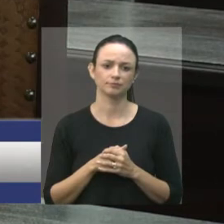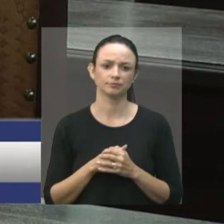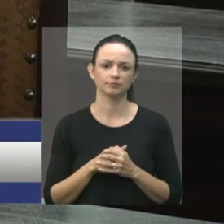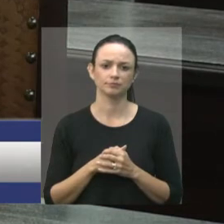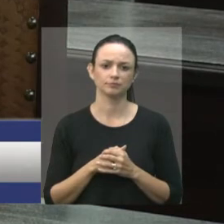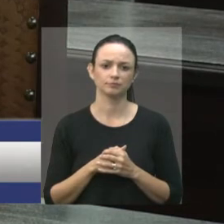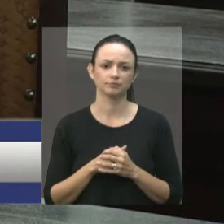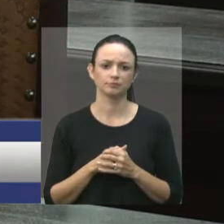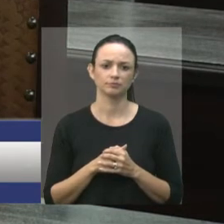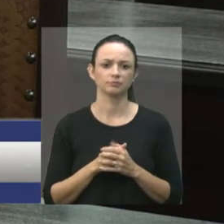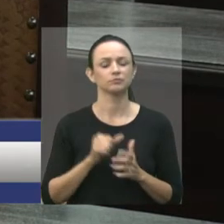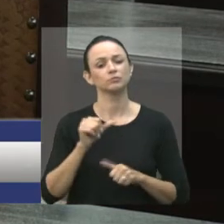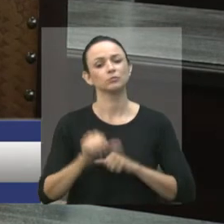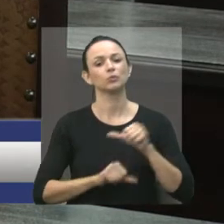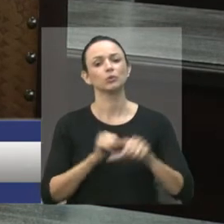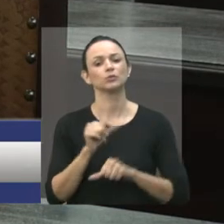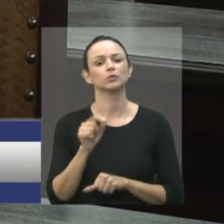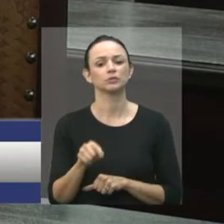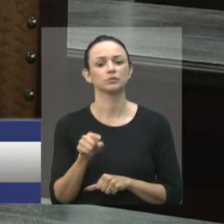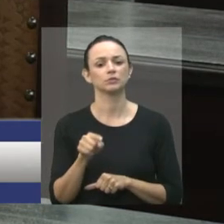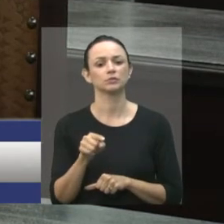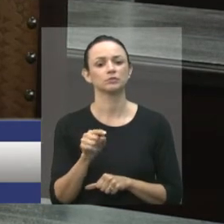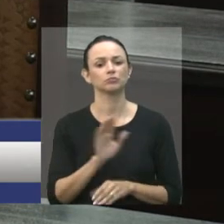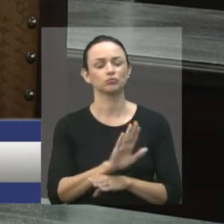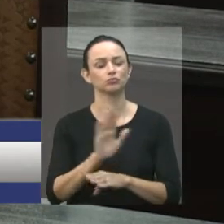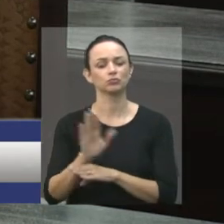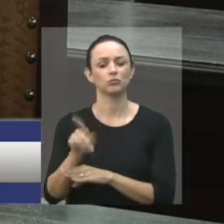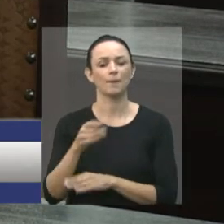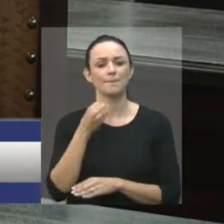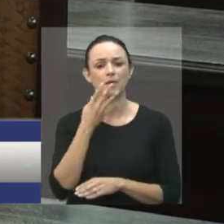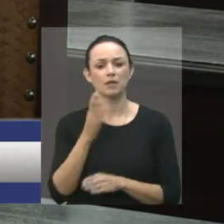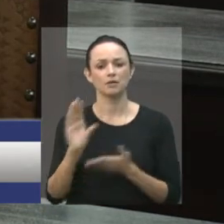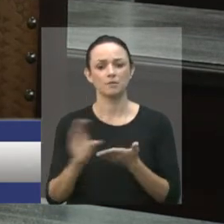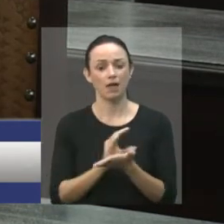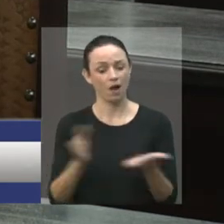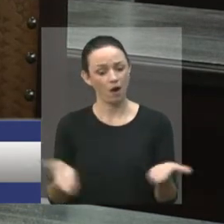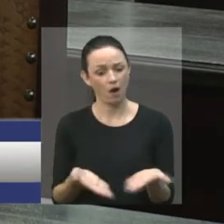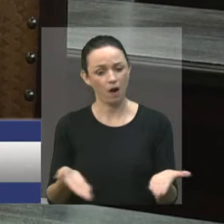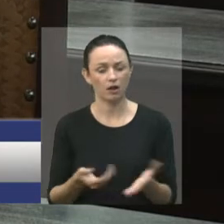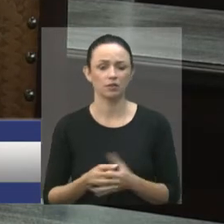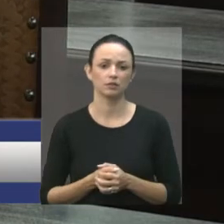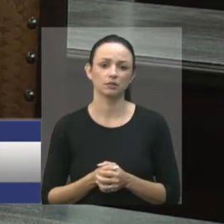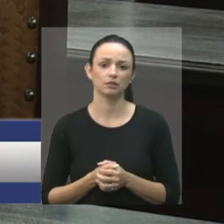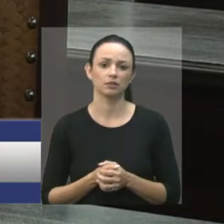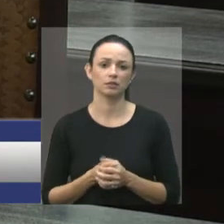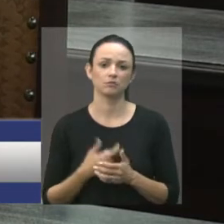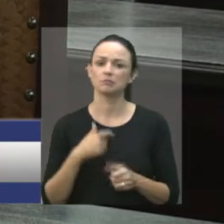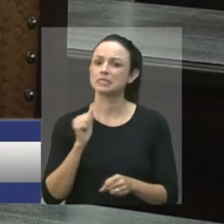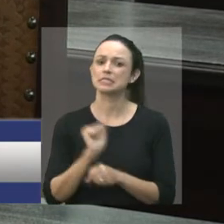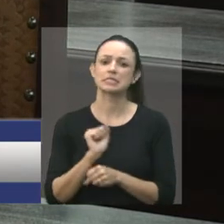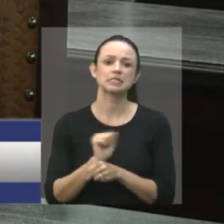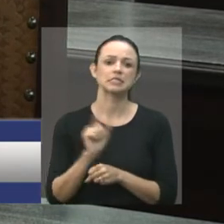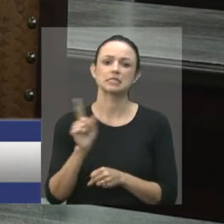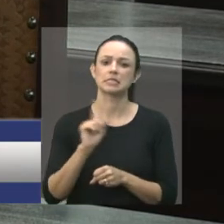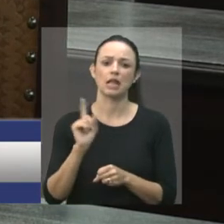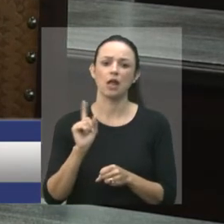da gente poder reverter e trazer esses benefícios dessas emendas agora. A gente não tem que esperar